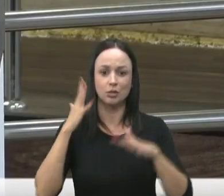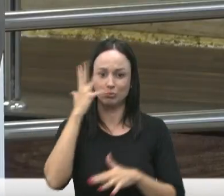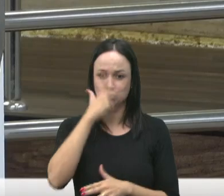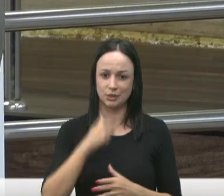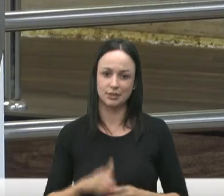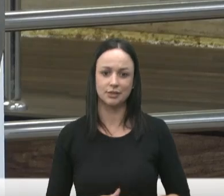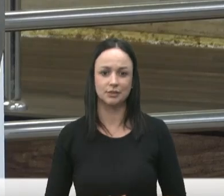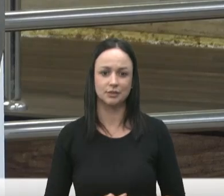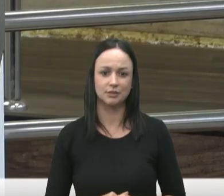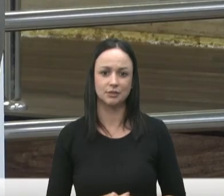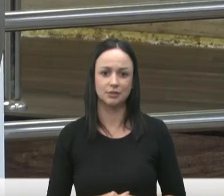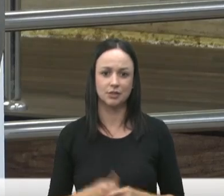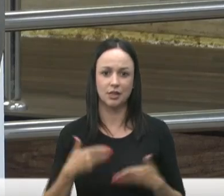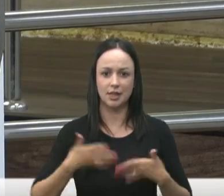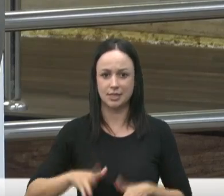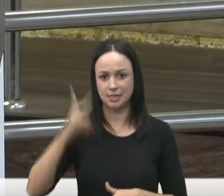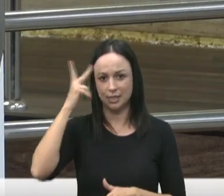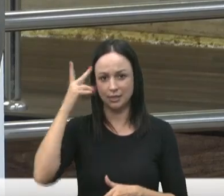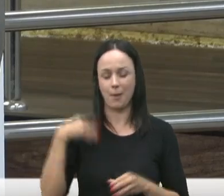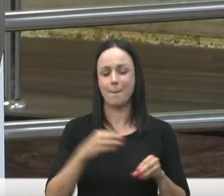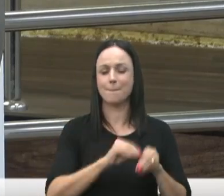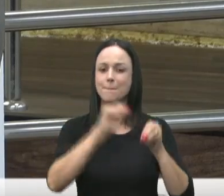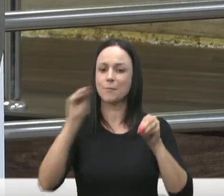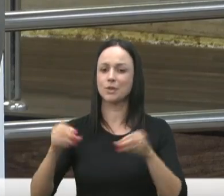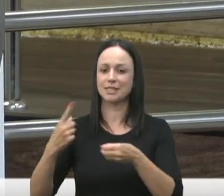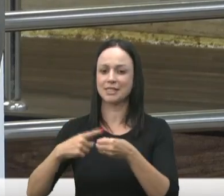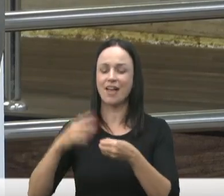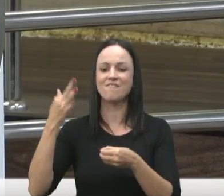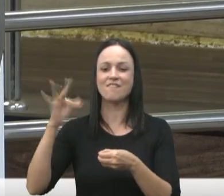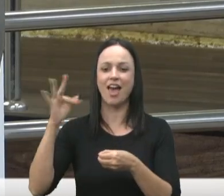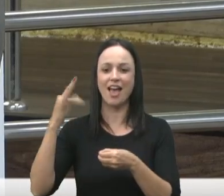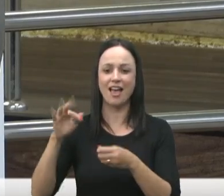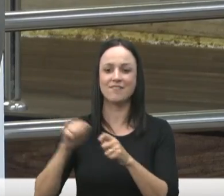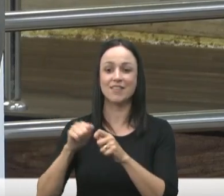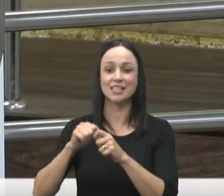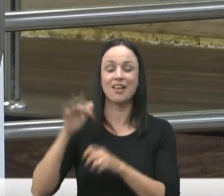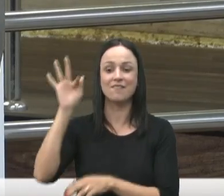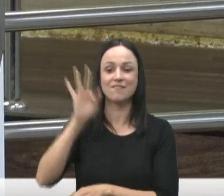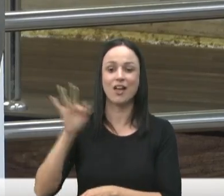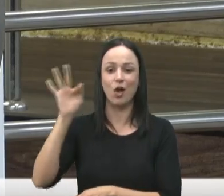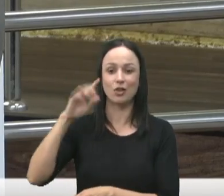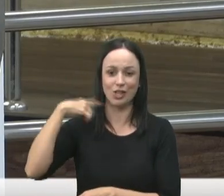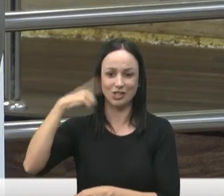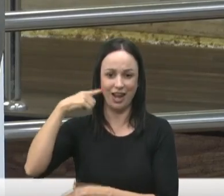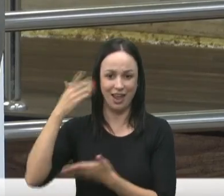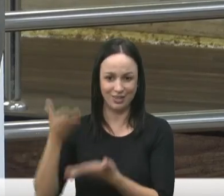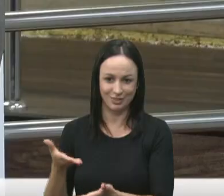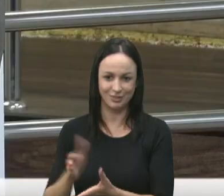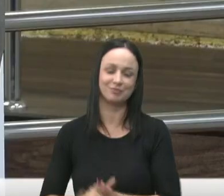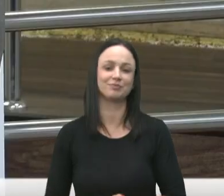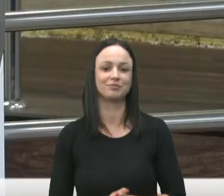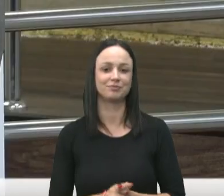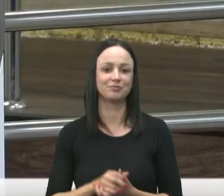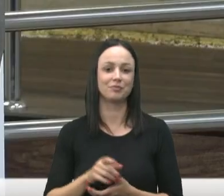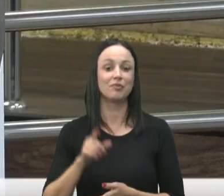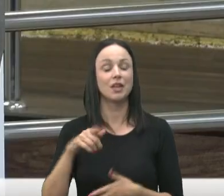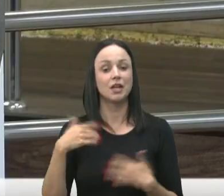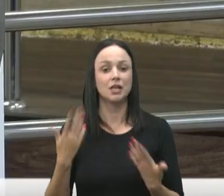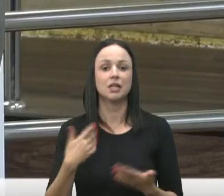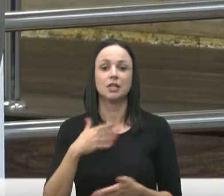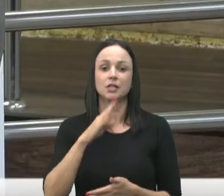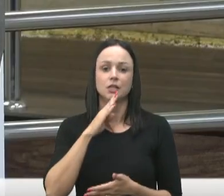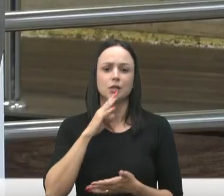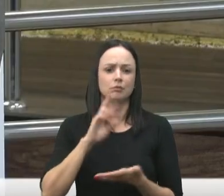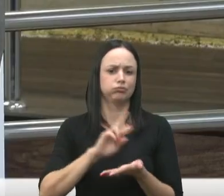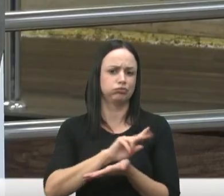eu nasci em São Paulo, me mudei para Franca para fazer faculdade de Direito, como a Dani muito bem lembrou. E eu conheci uma série